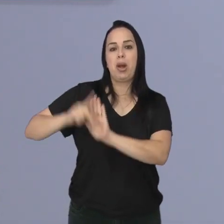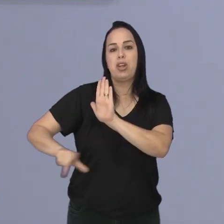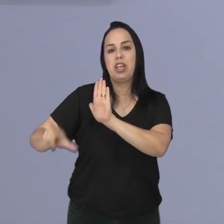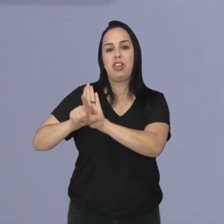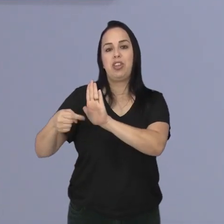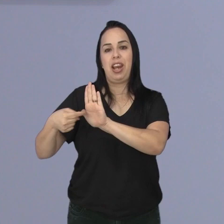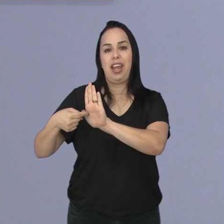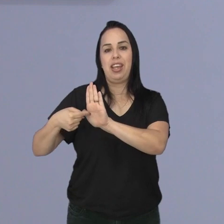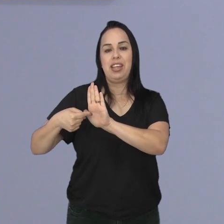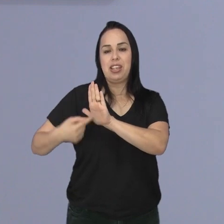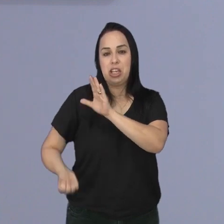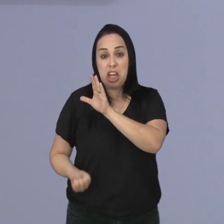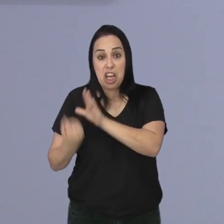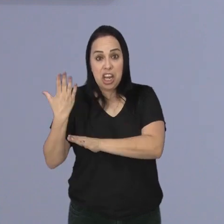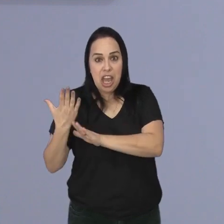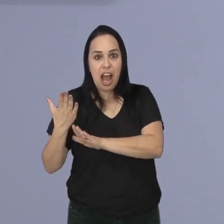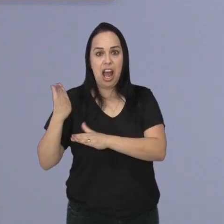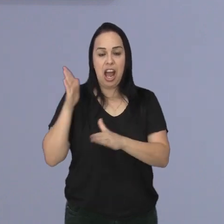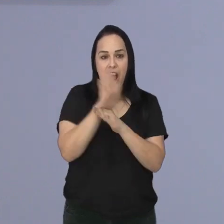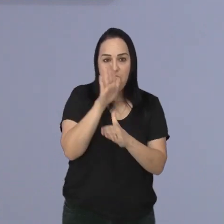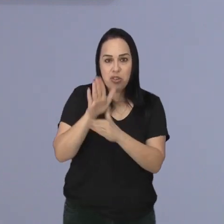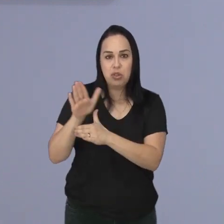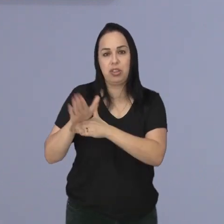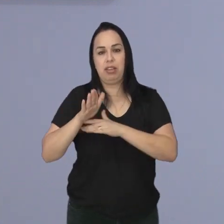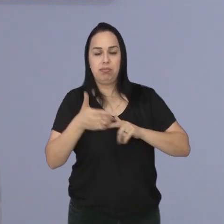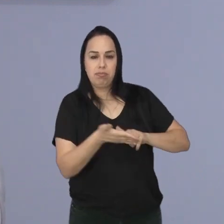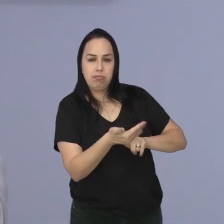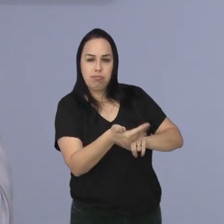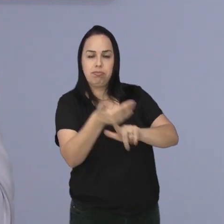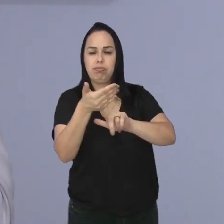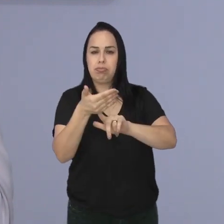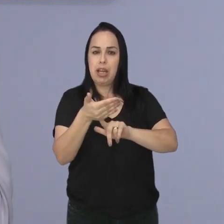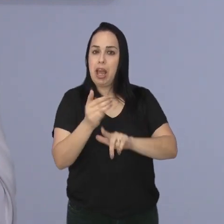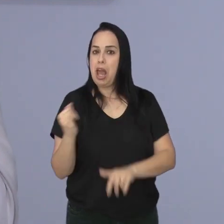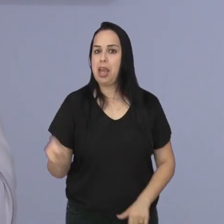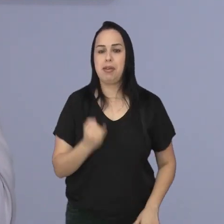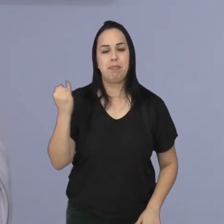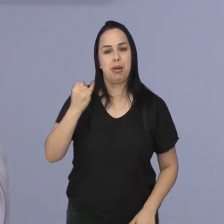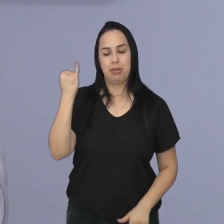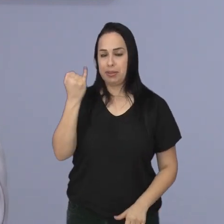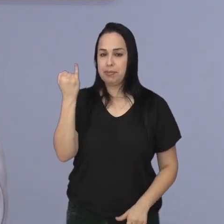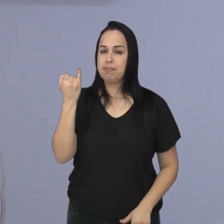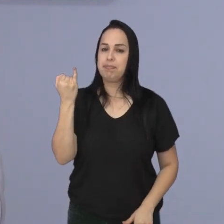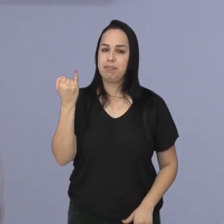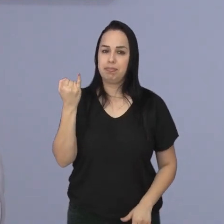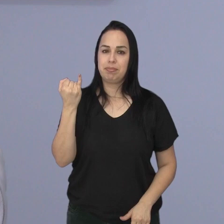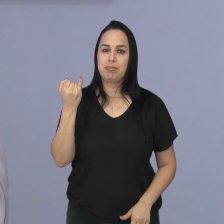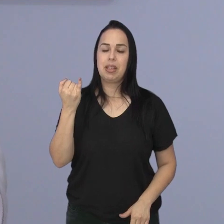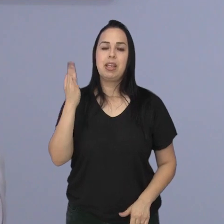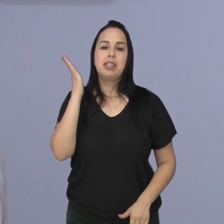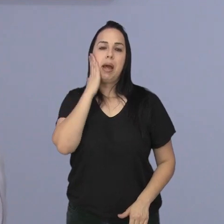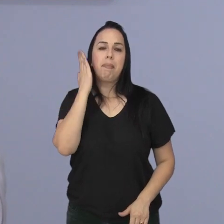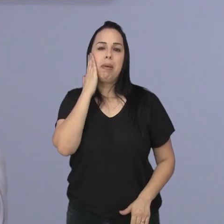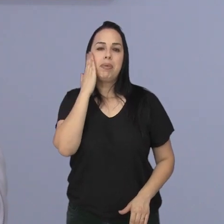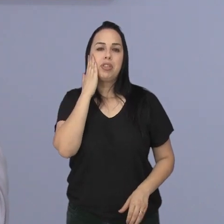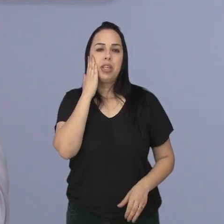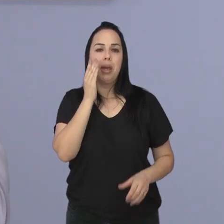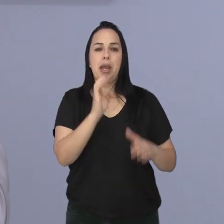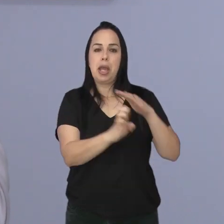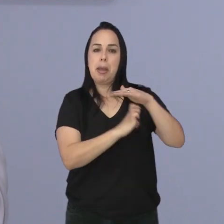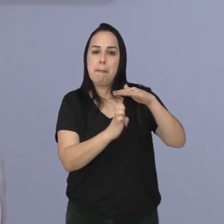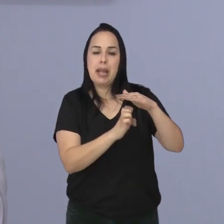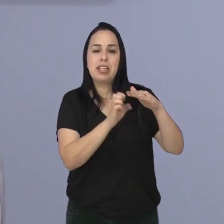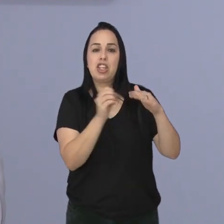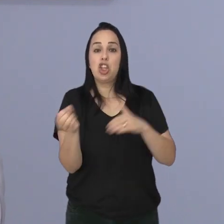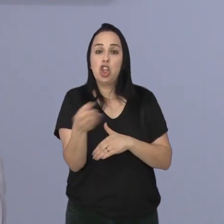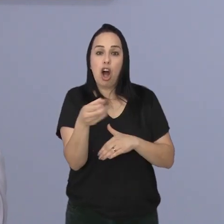que incentivam o crescimento da incubadora e até incentivam em termos fiscais, é de suma importância. A gente sabe que a tendência de vir mais